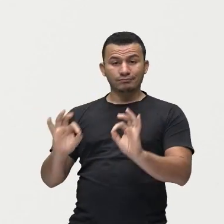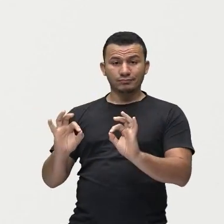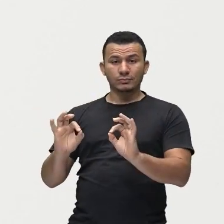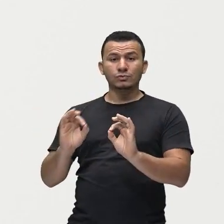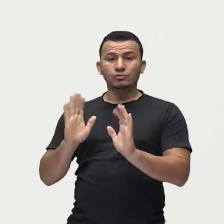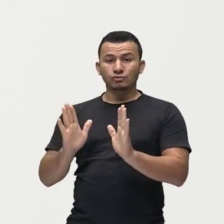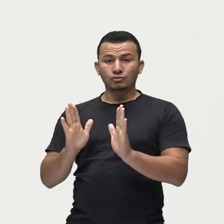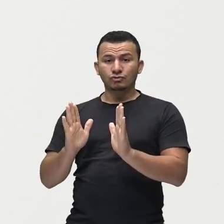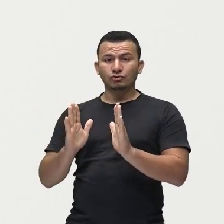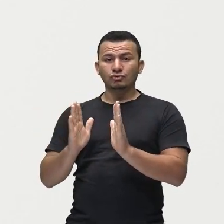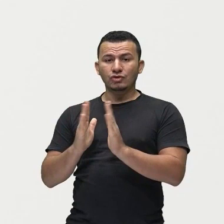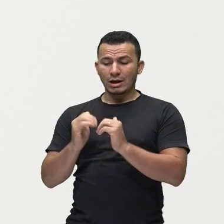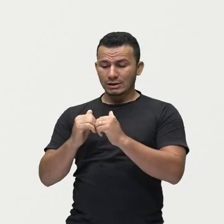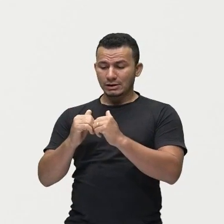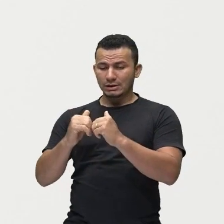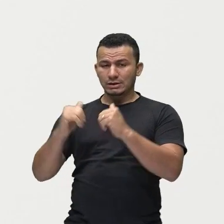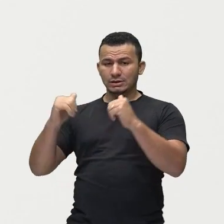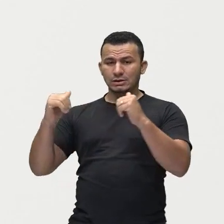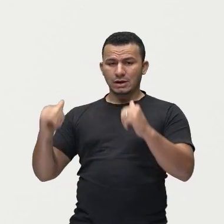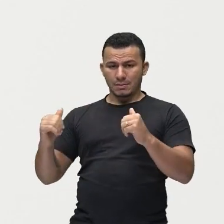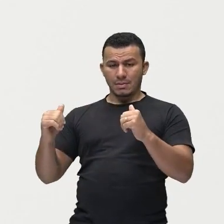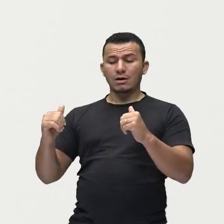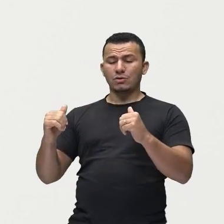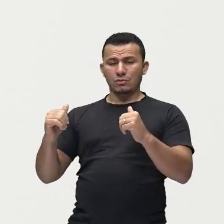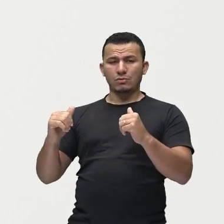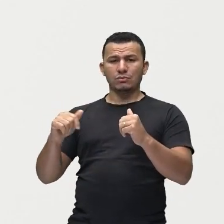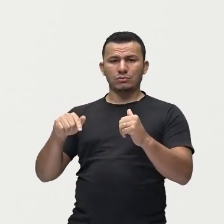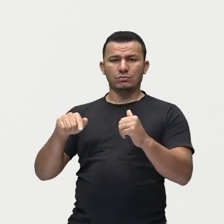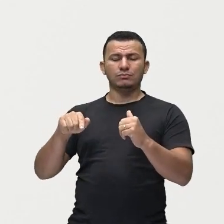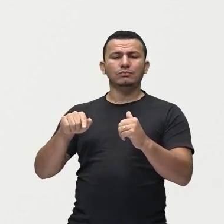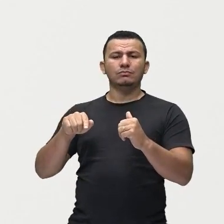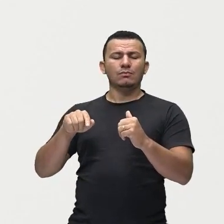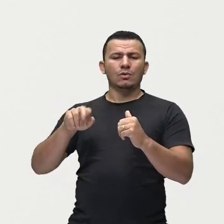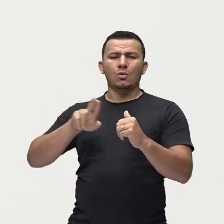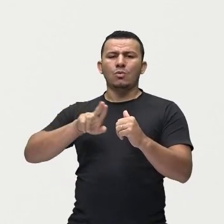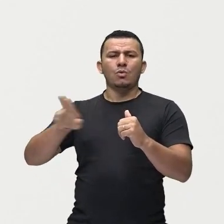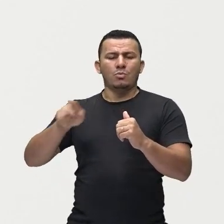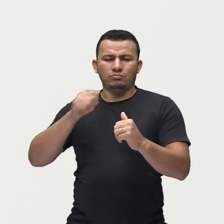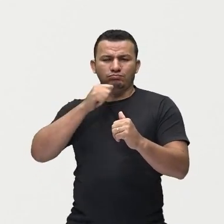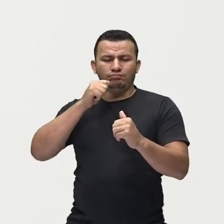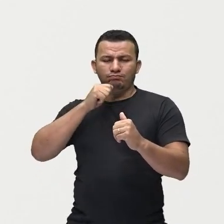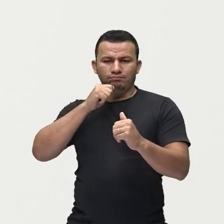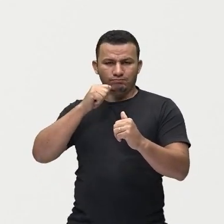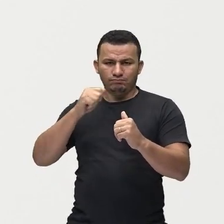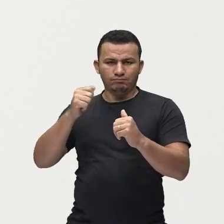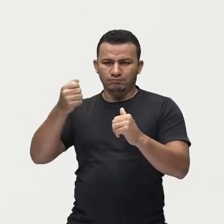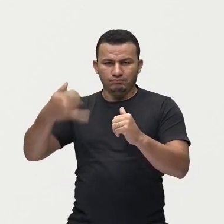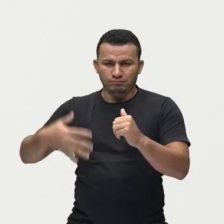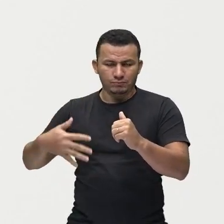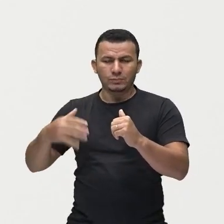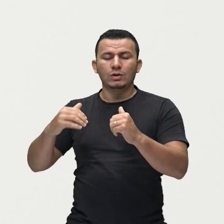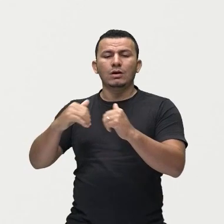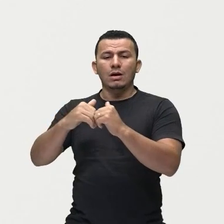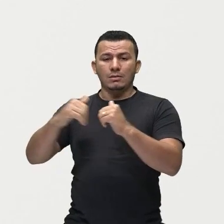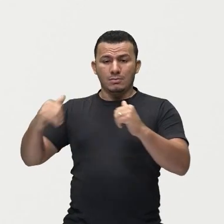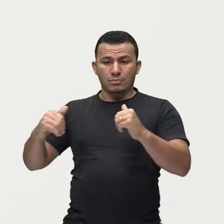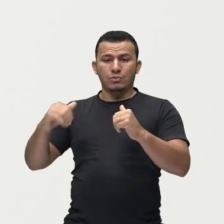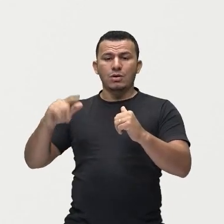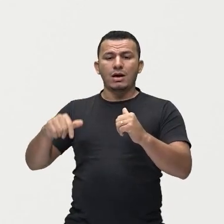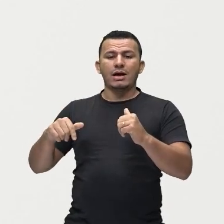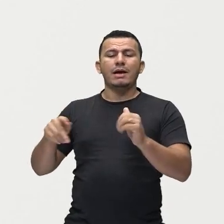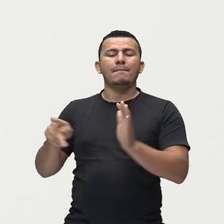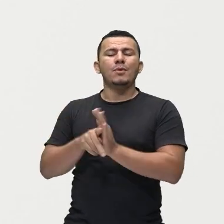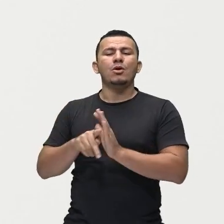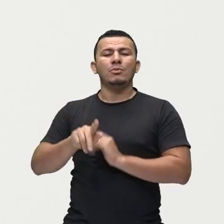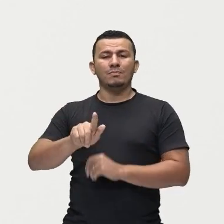isso acontece, por um fenômeno que a gente ainda não sabe explicar, aparecem a formação dos gêmeos